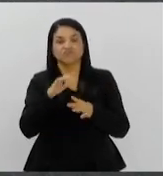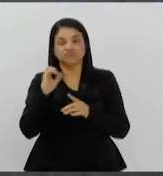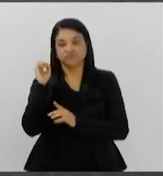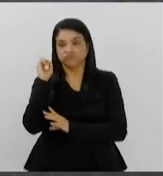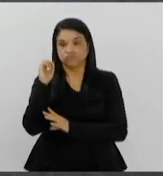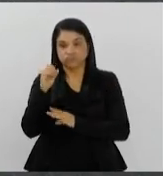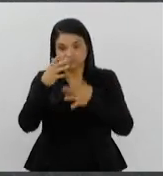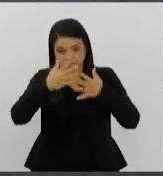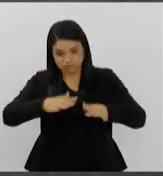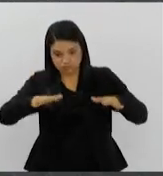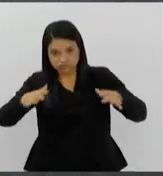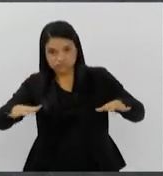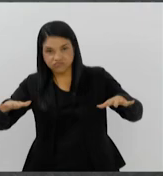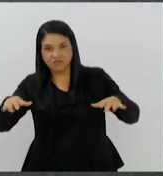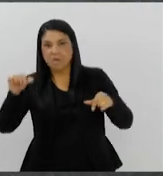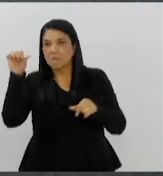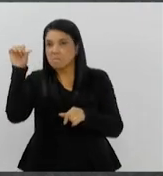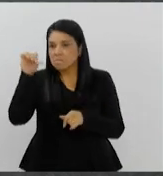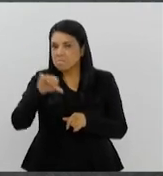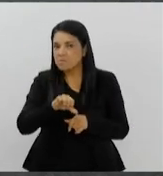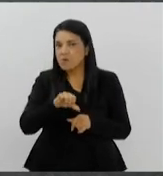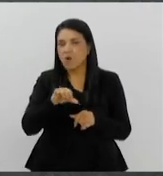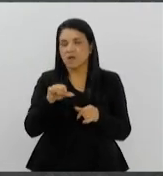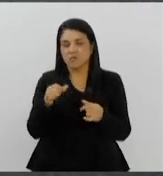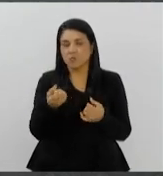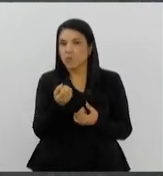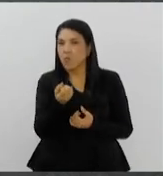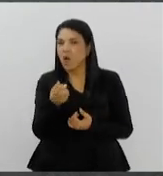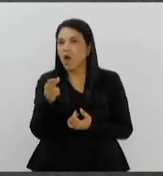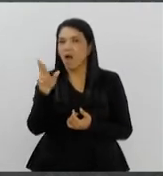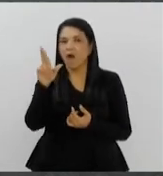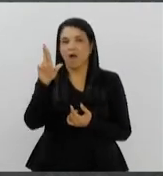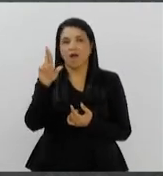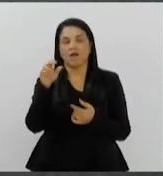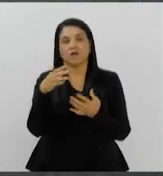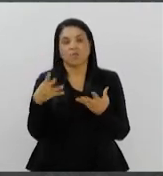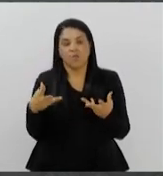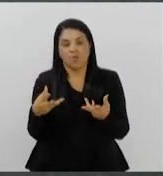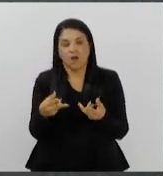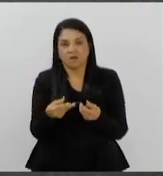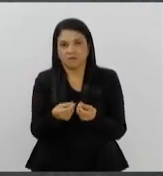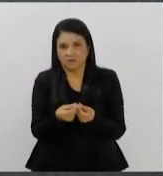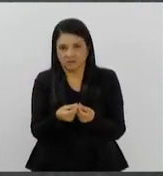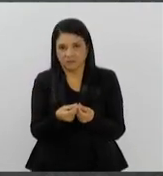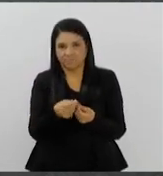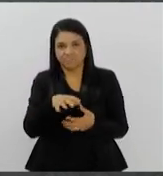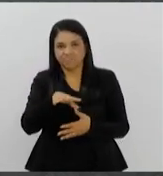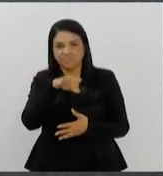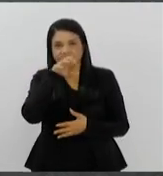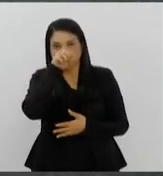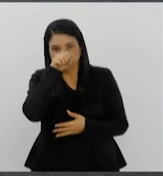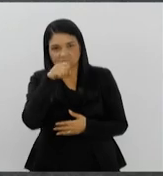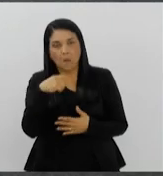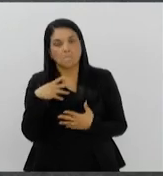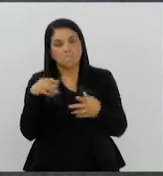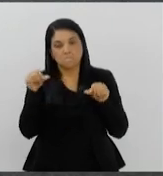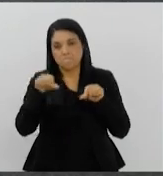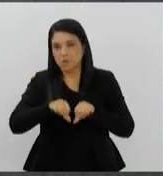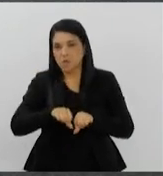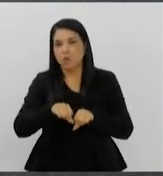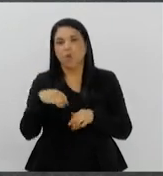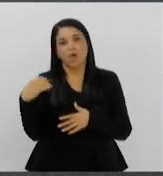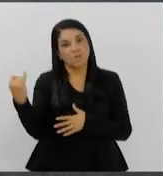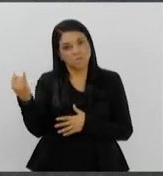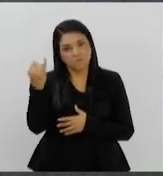também tem observado uma piora sensível, tanto na umidade do ar, quanto na qualidade do ar que a gente respira. É muito, muito importante para